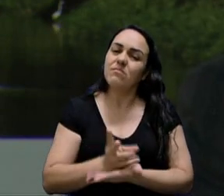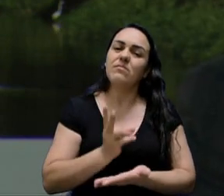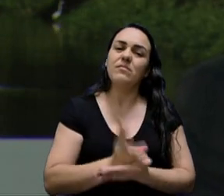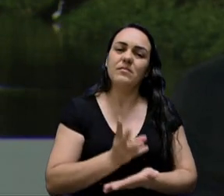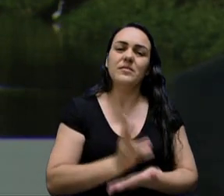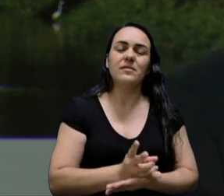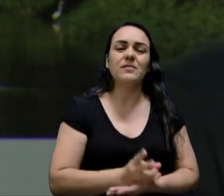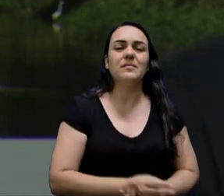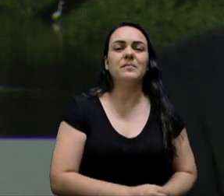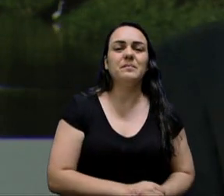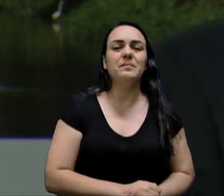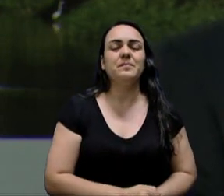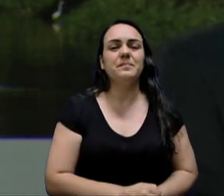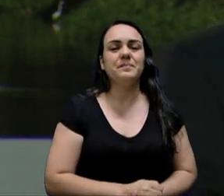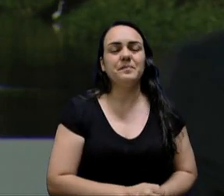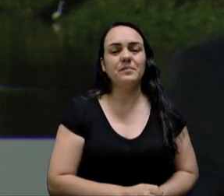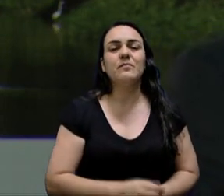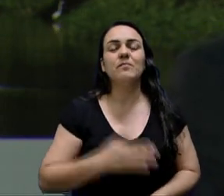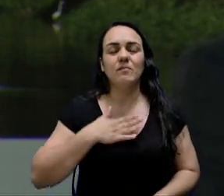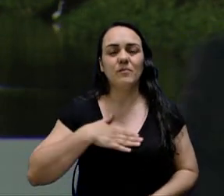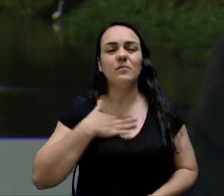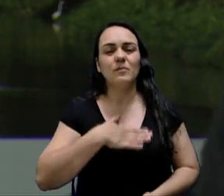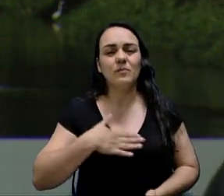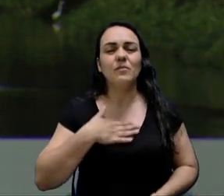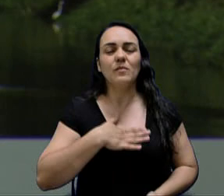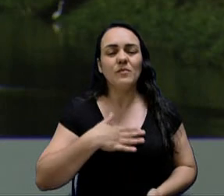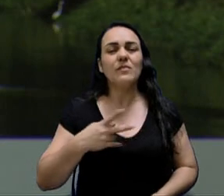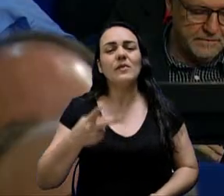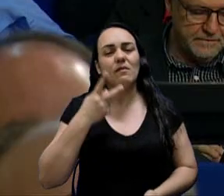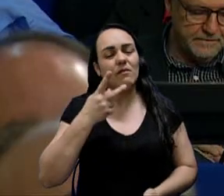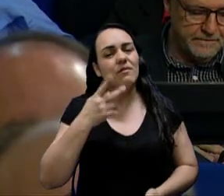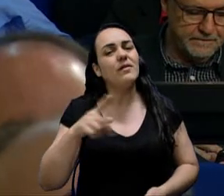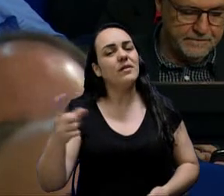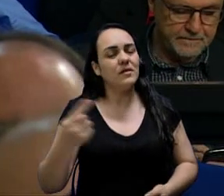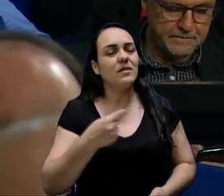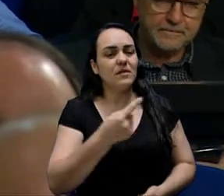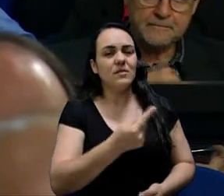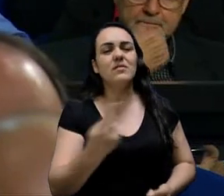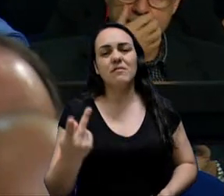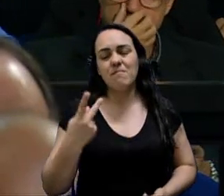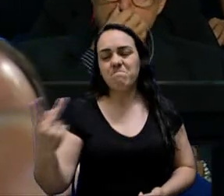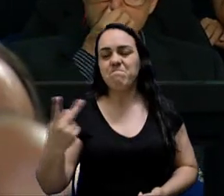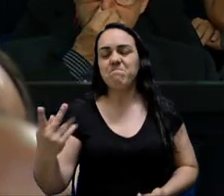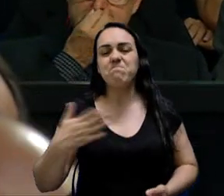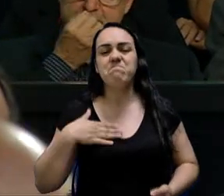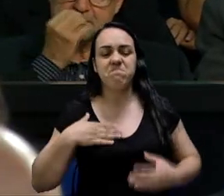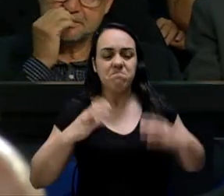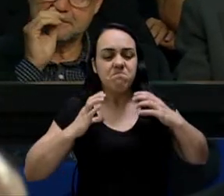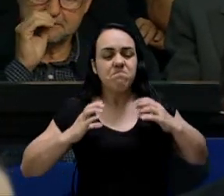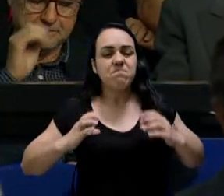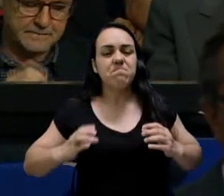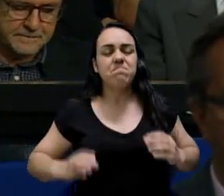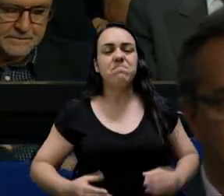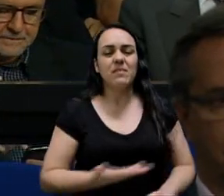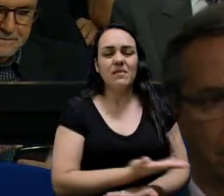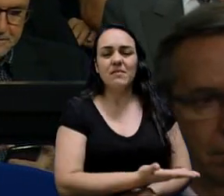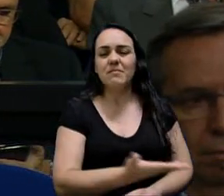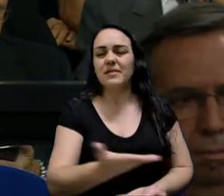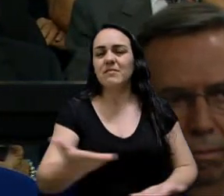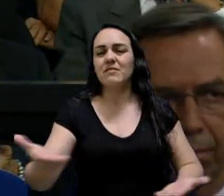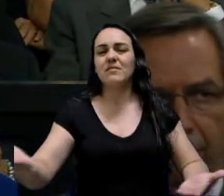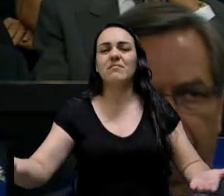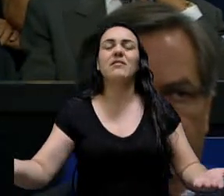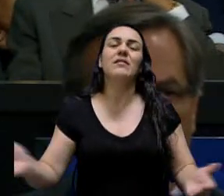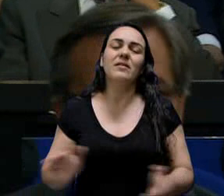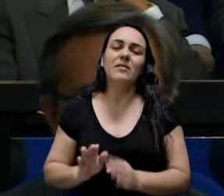Rodrigues. E eu gostaria de dividir, com a sua permissão, esse título, essa honraria, com